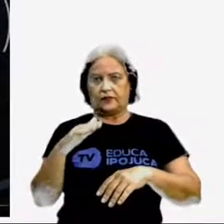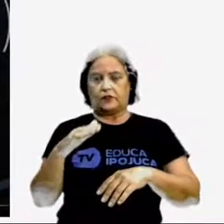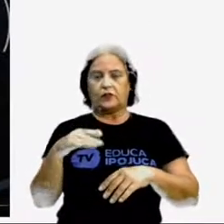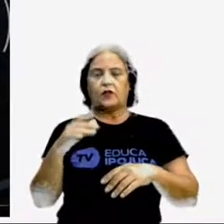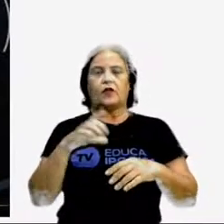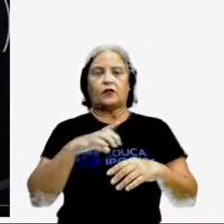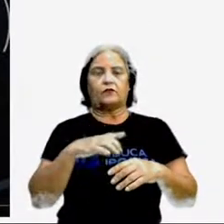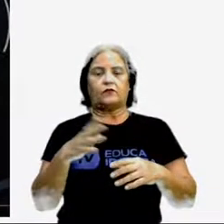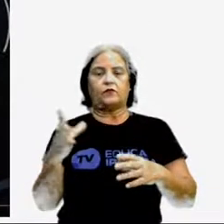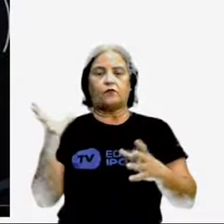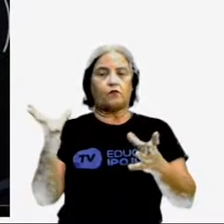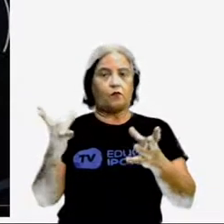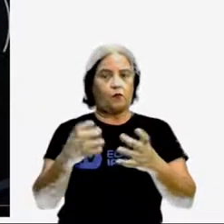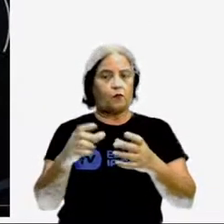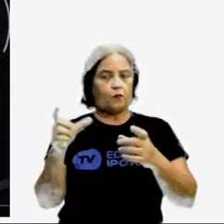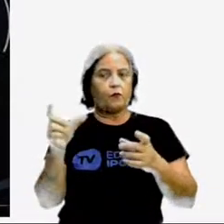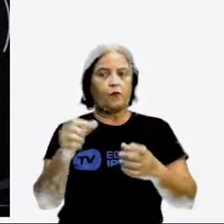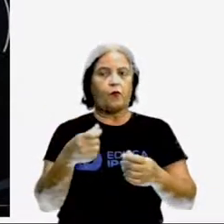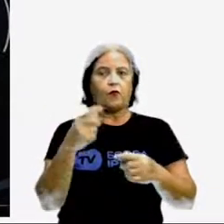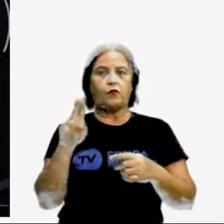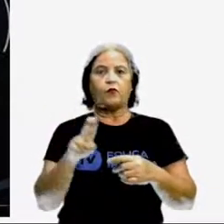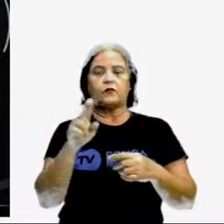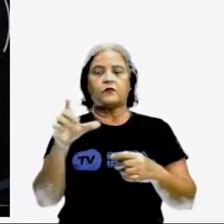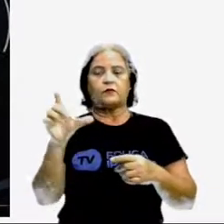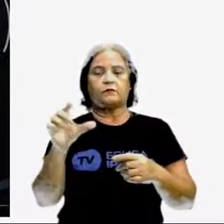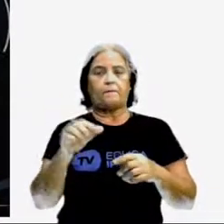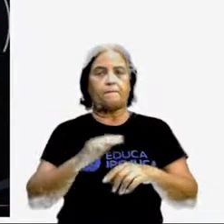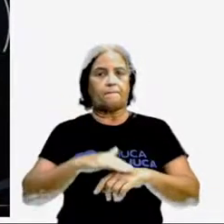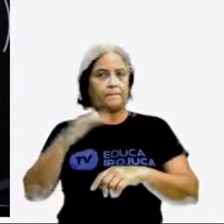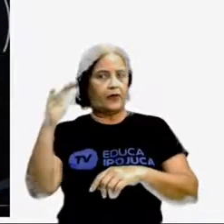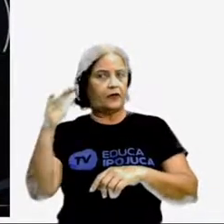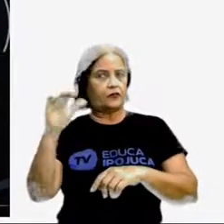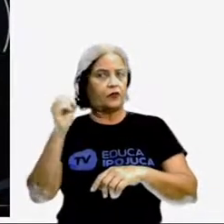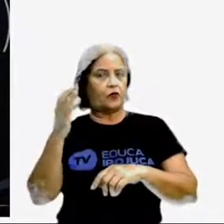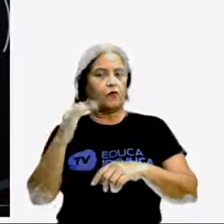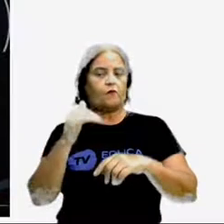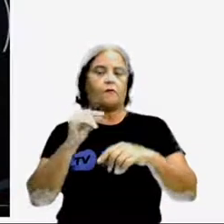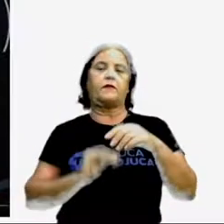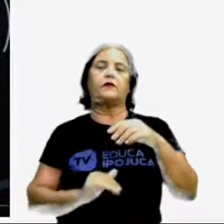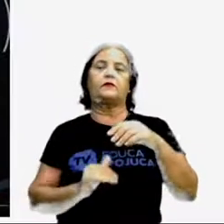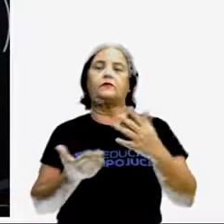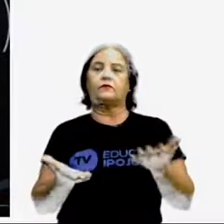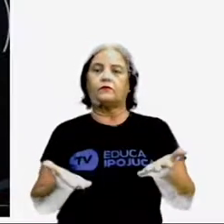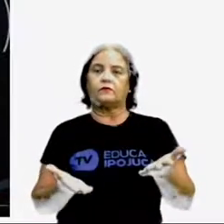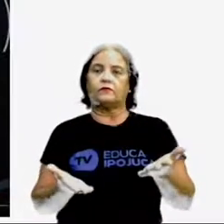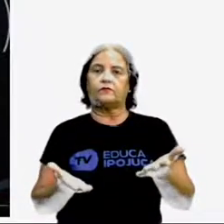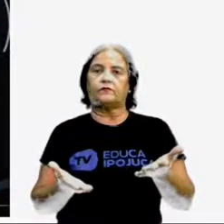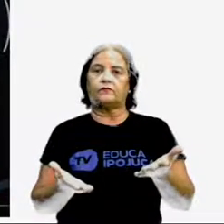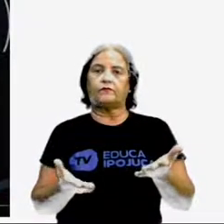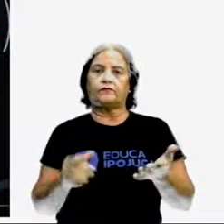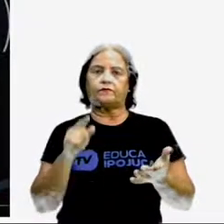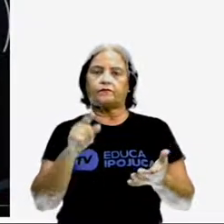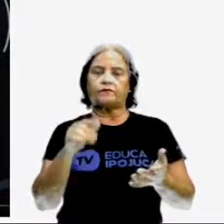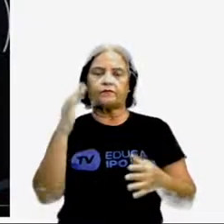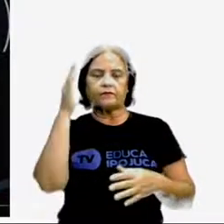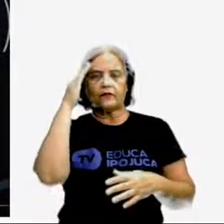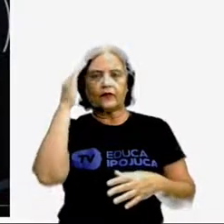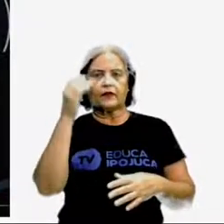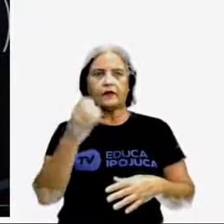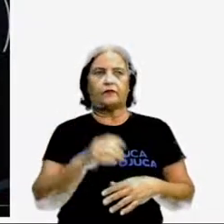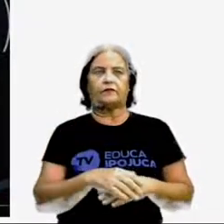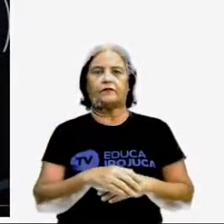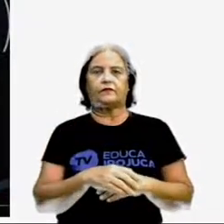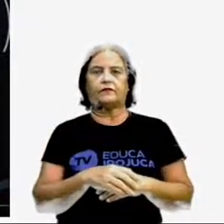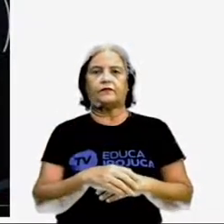mais ou vai consumir menos? Já pensou? Vamos lá. 10 segundos. Então, agora a resposta